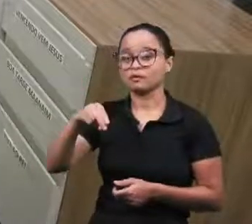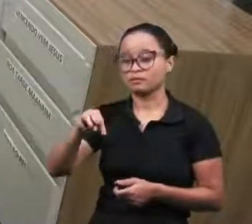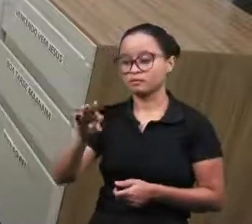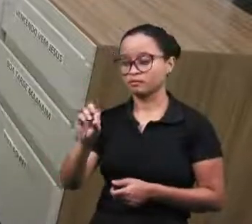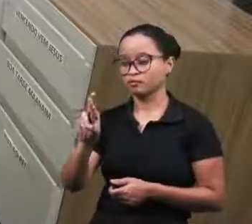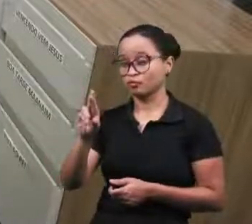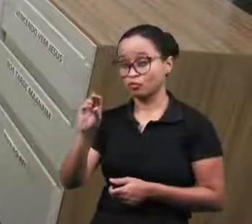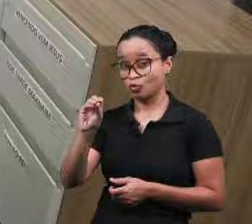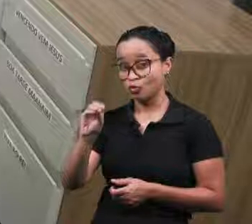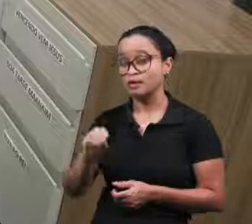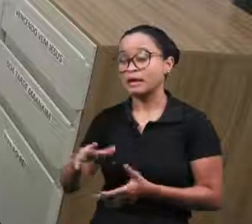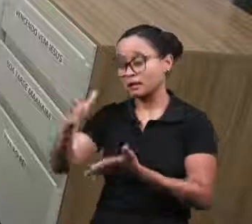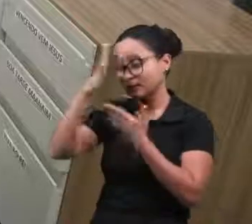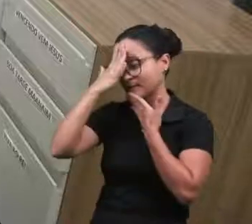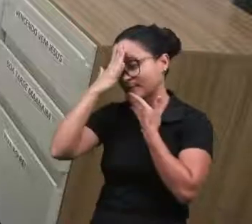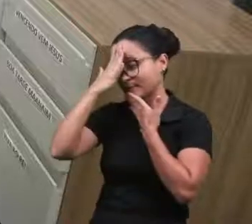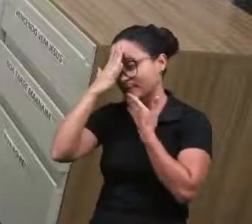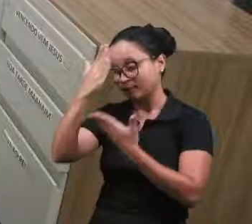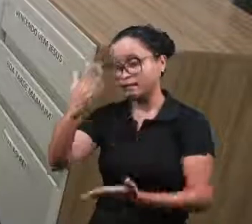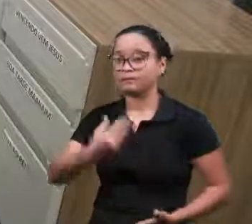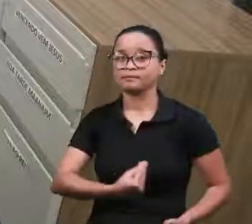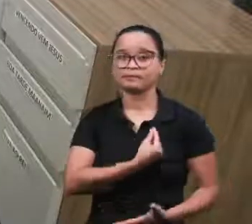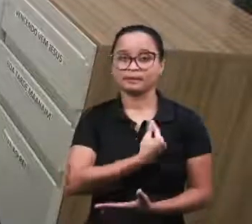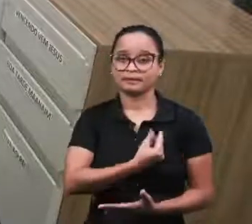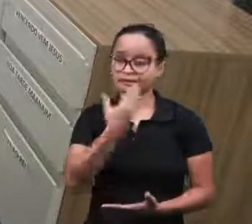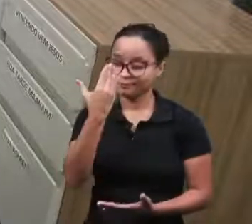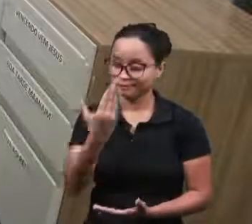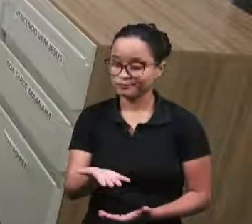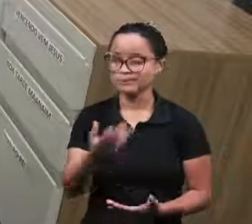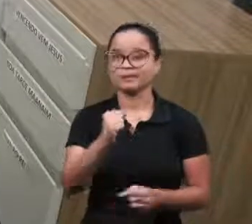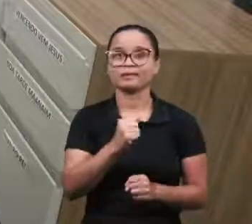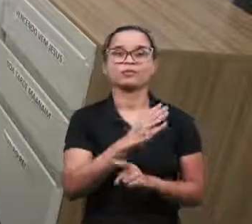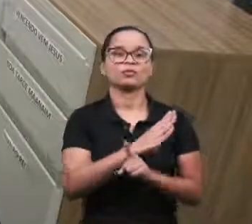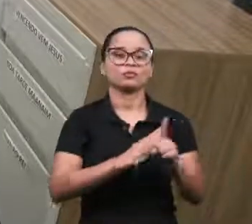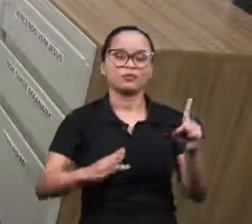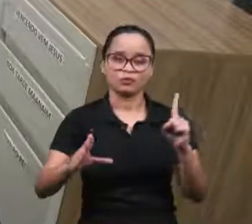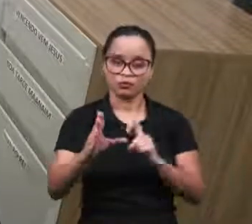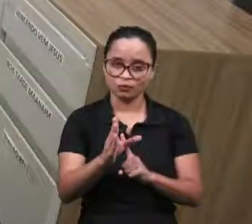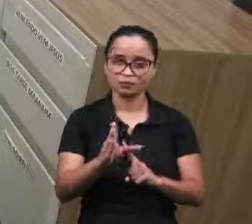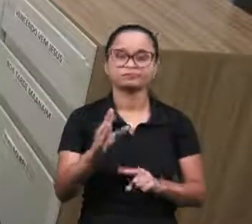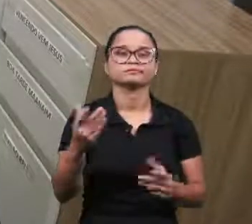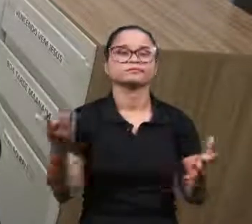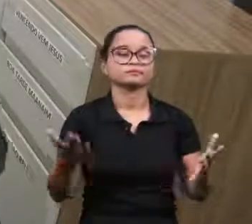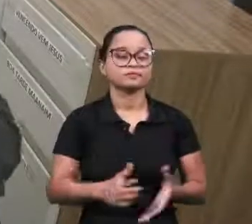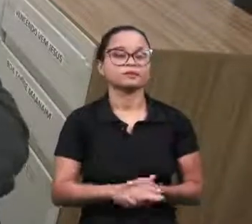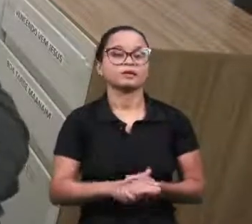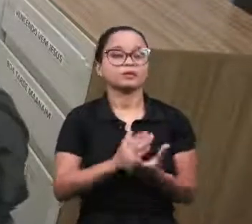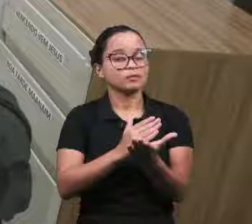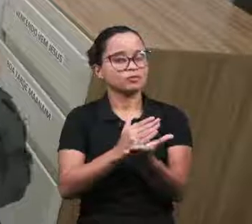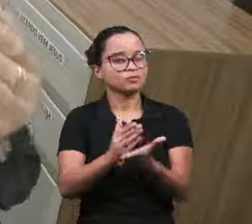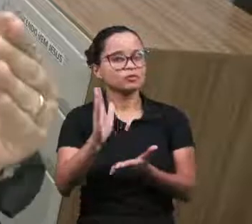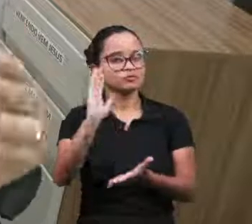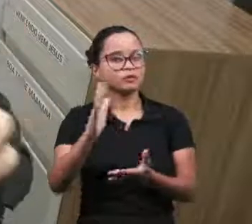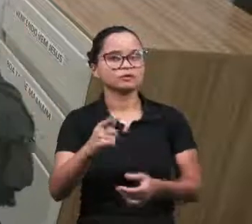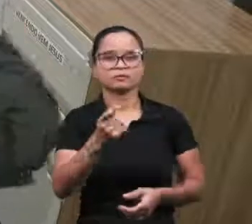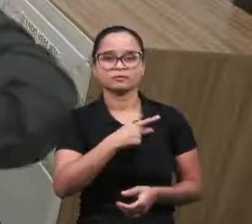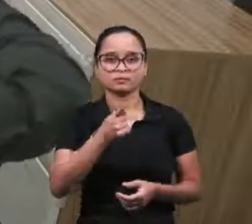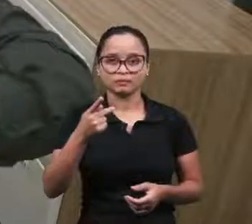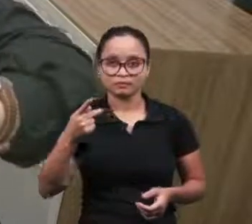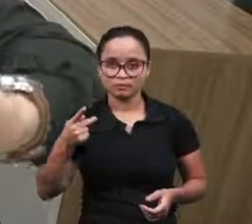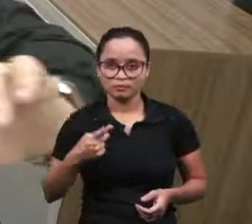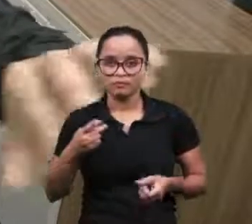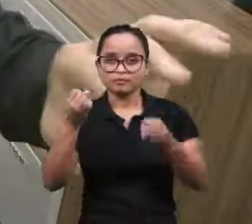do Senhor aqui nesse pré-culto, né? Já deu uma pequena introdução e o interessante é que tudo que o pastor fala aqui, lá no